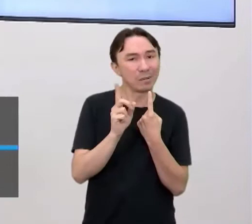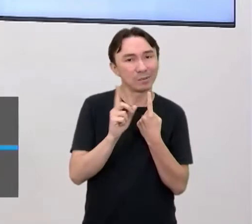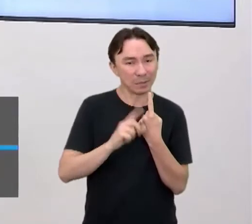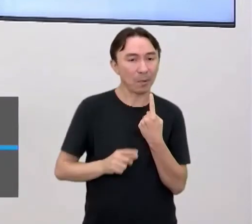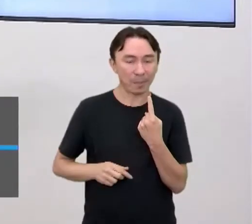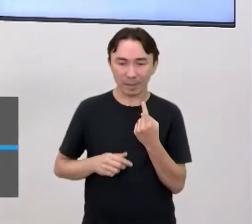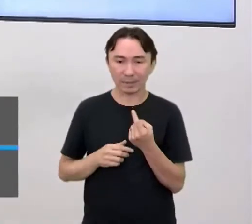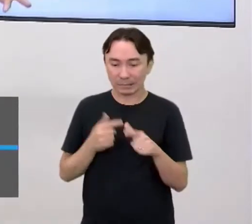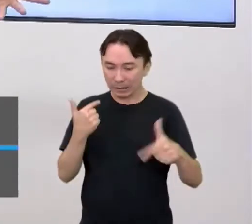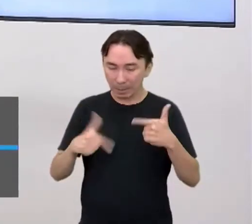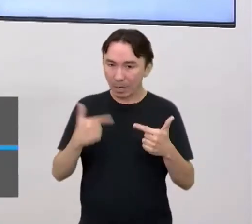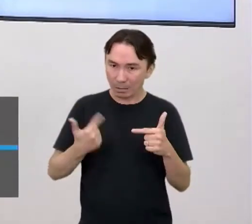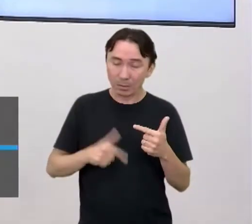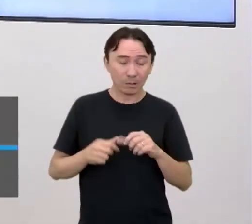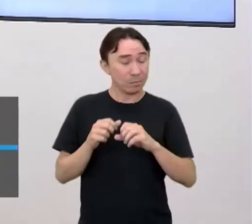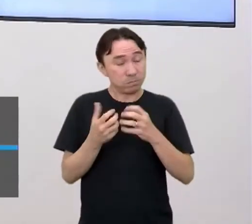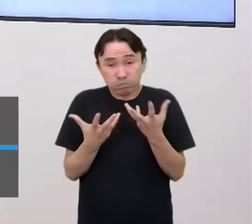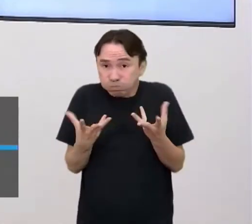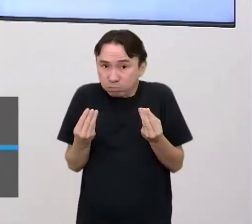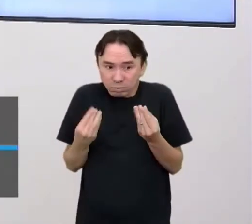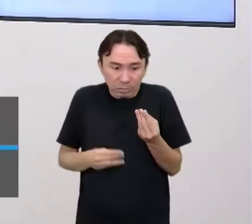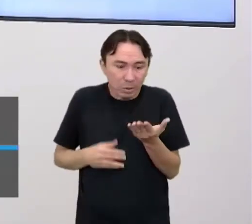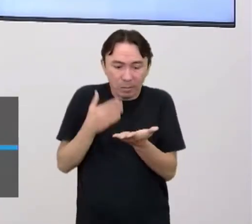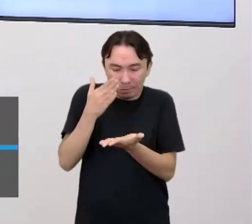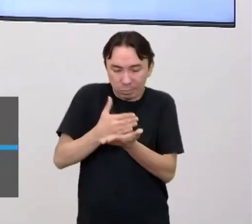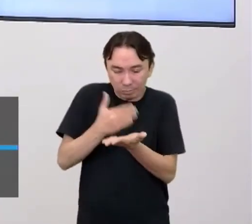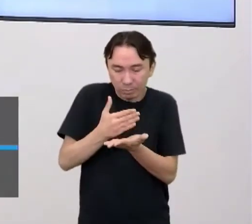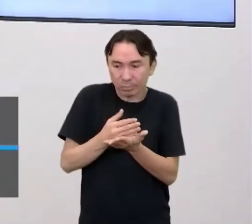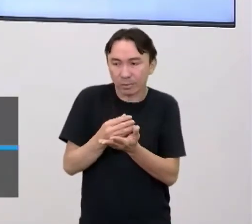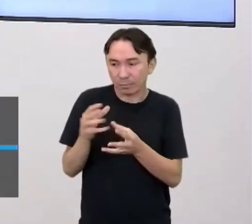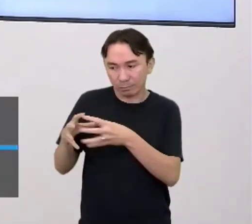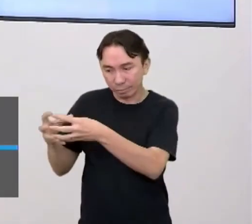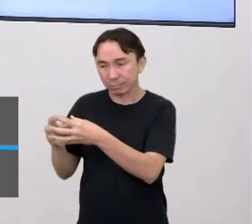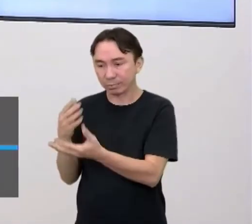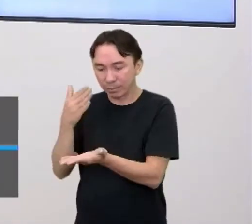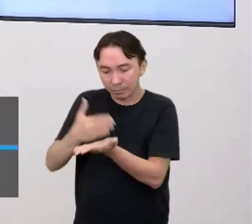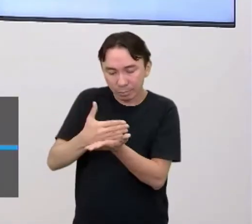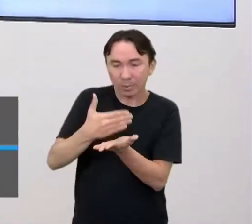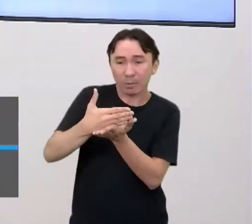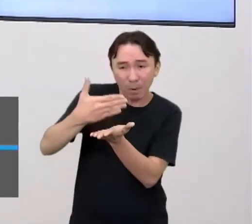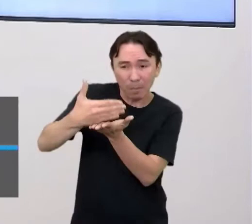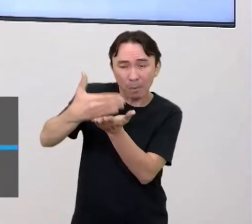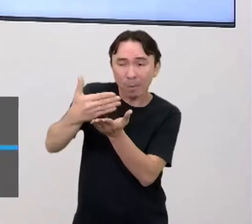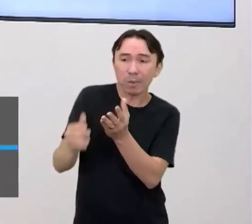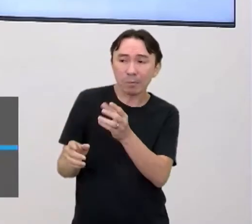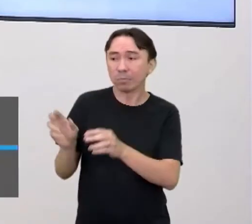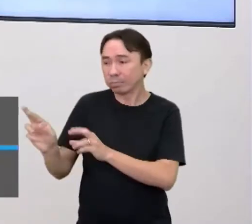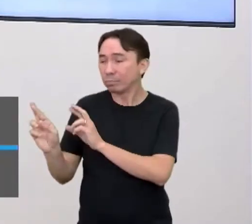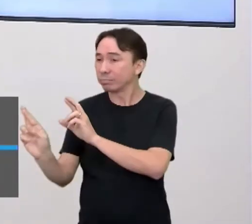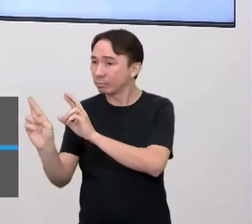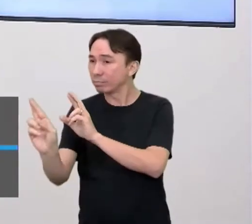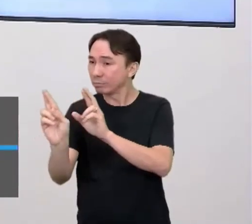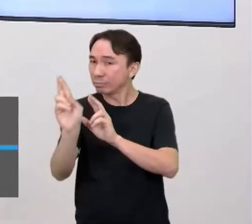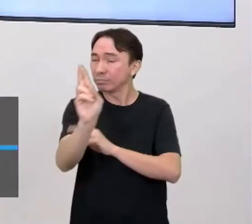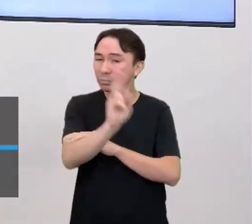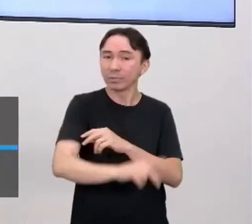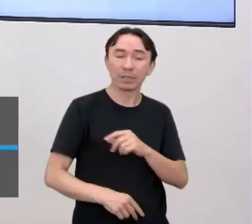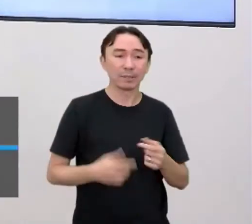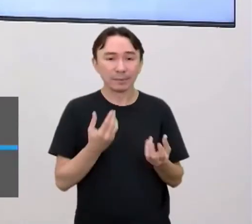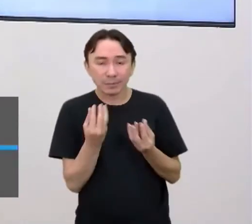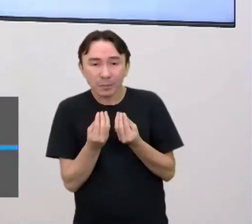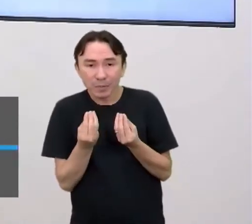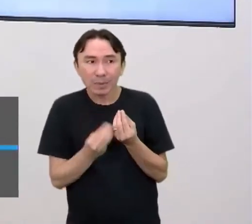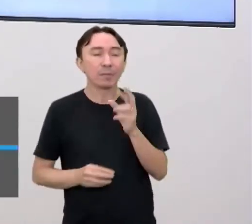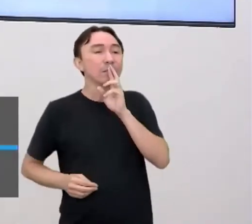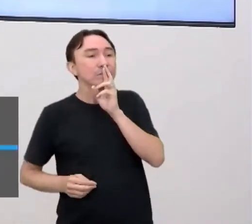distribui o trabalho em equipes e cada equipe toma ali uma parte do problema para resolver, como se tornar um